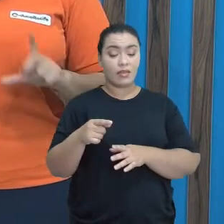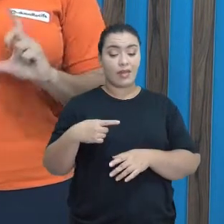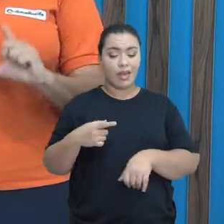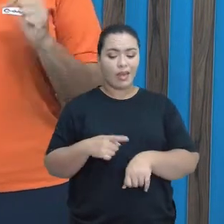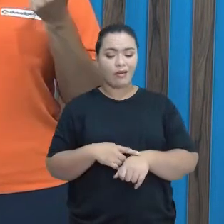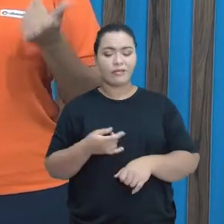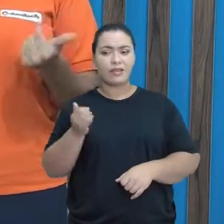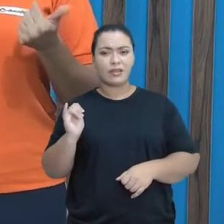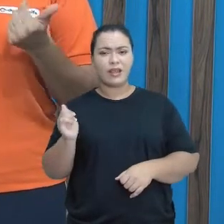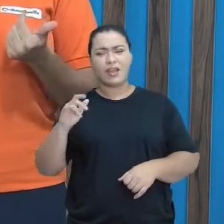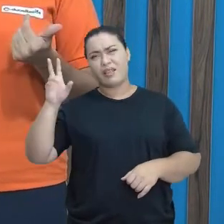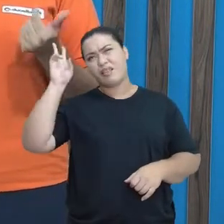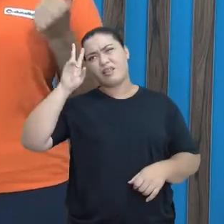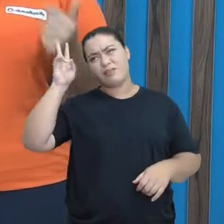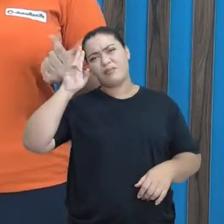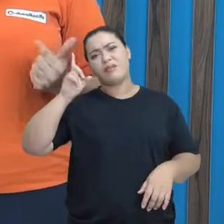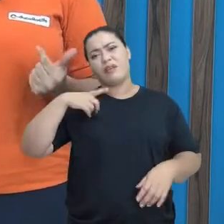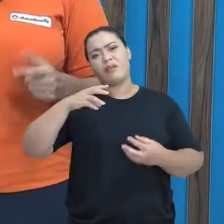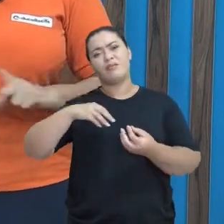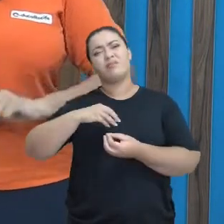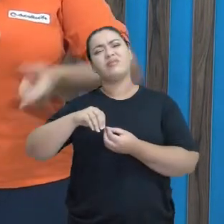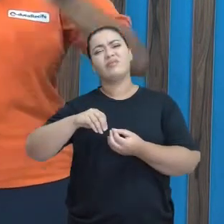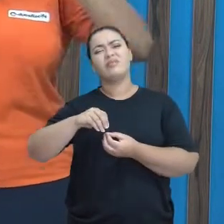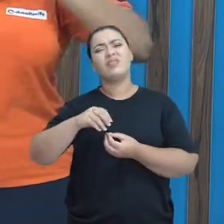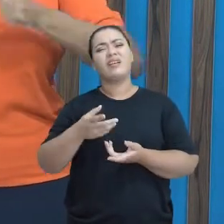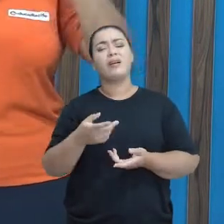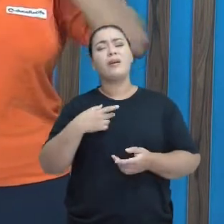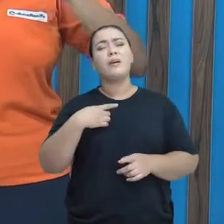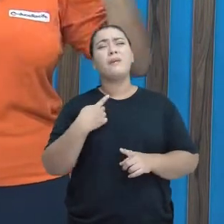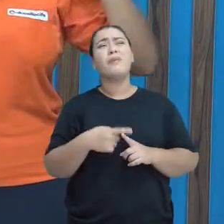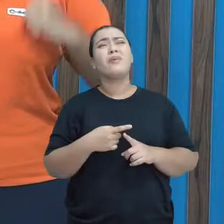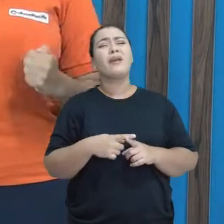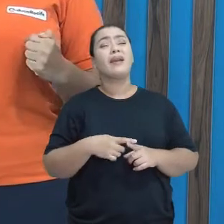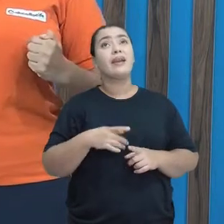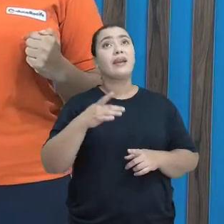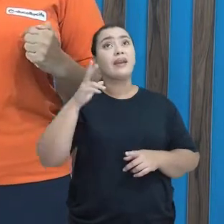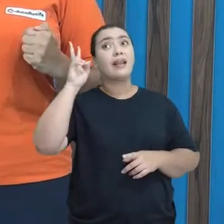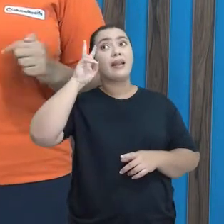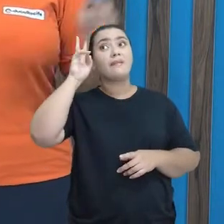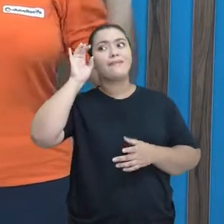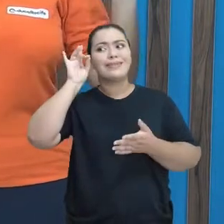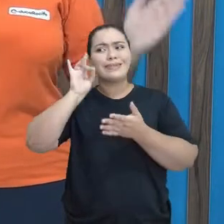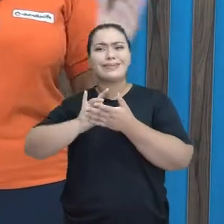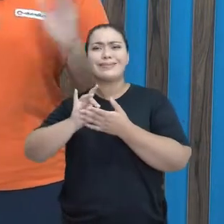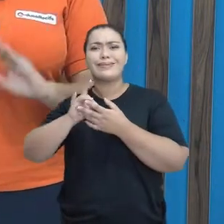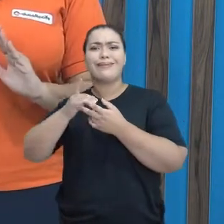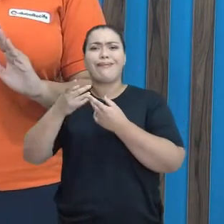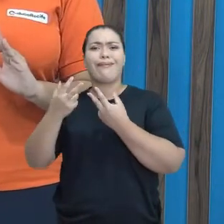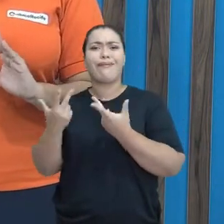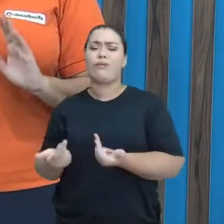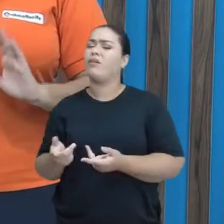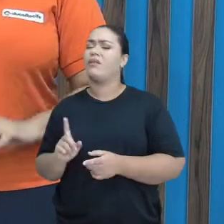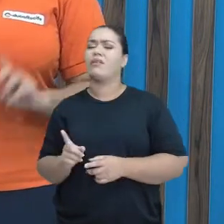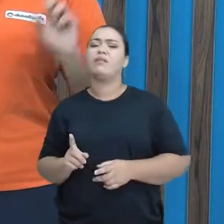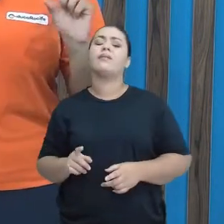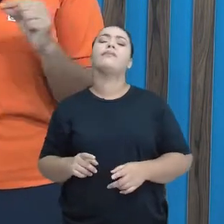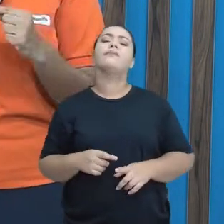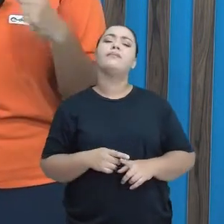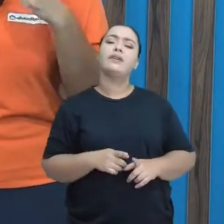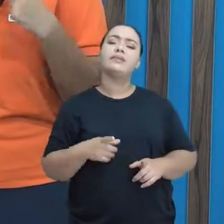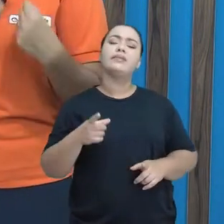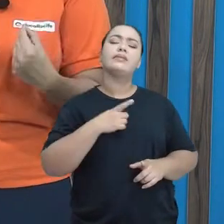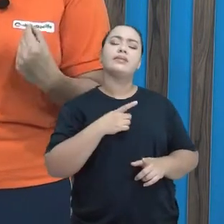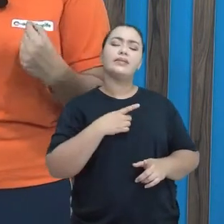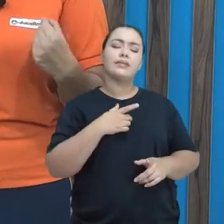há esse espaço para ficção, porque a gente não vai conseguir lembrar exatamente como foi. E quando a gente narra, a gente tem uma